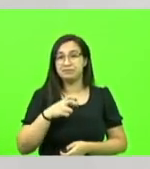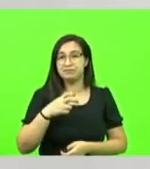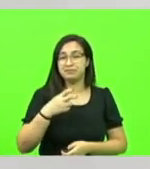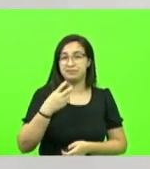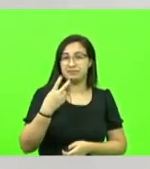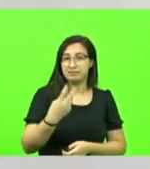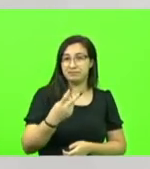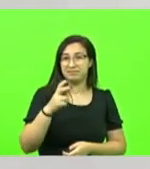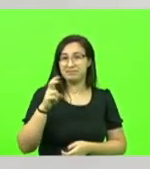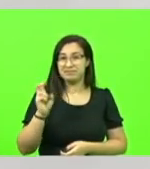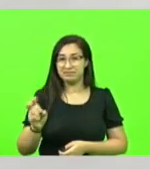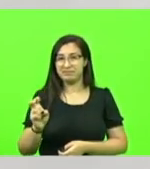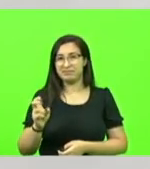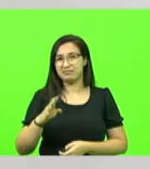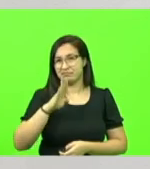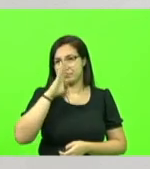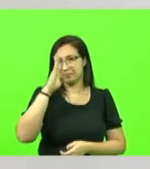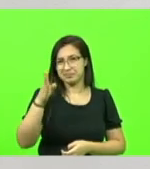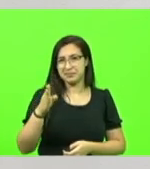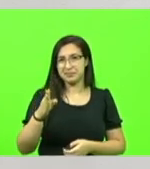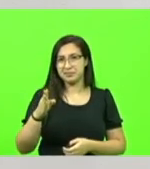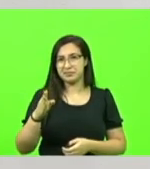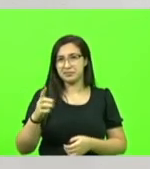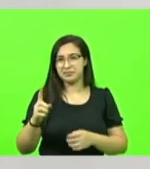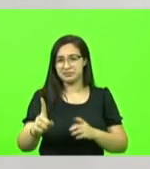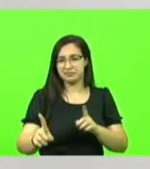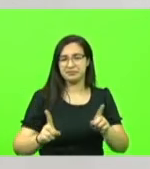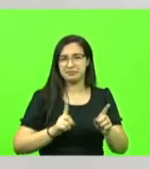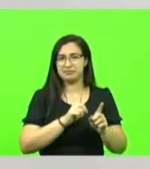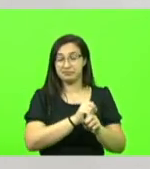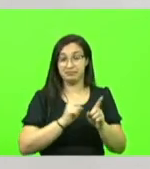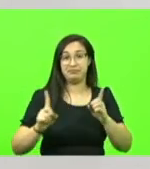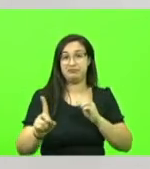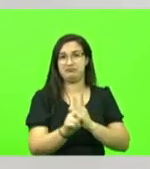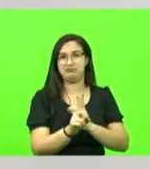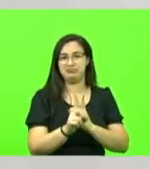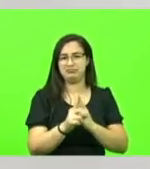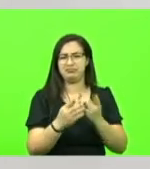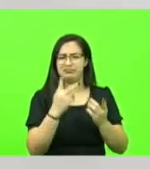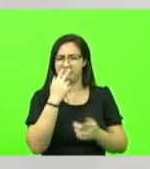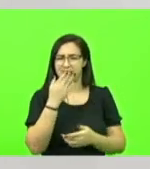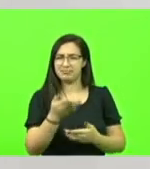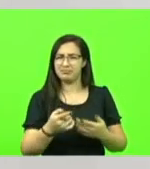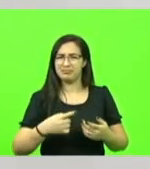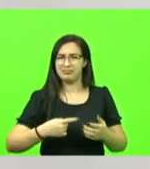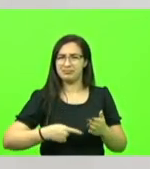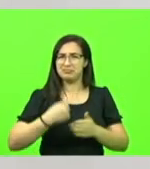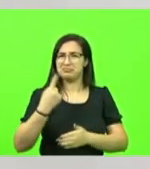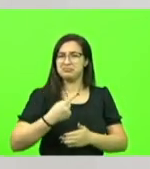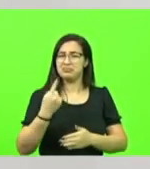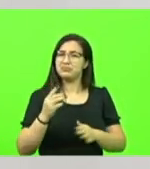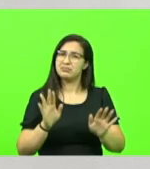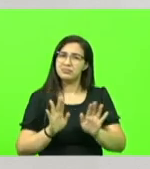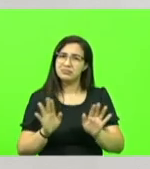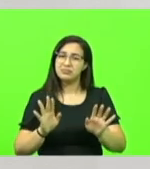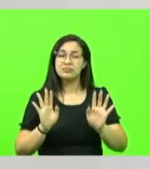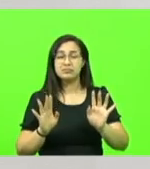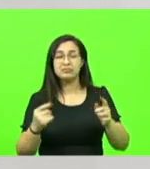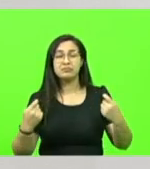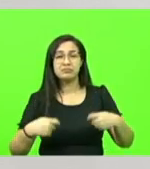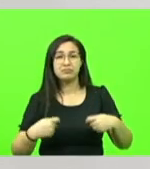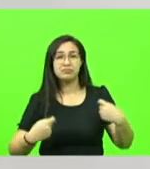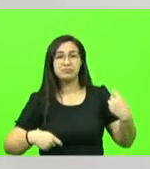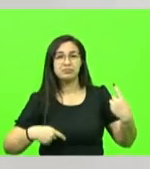frente da fila, como se essa fosse a prioridade. Deveríamos também estar discutindo a nossa educação, mas eu não estou falando apenas